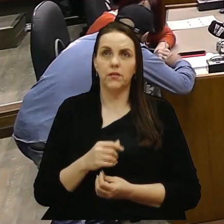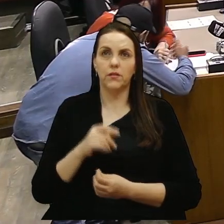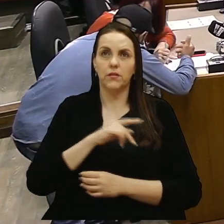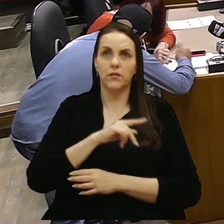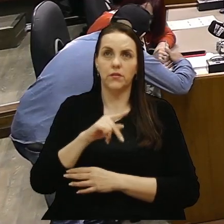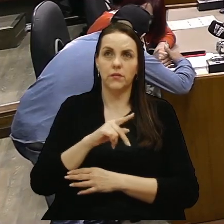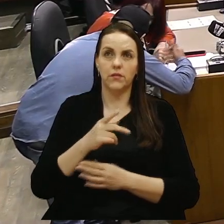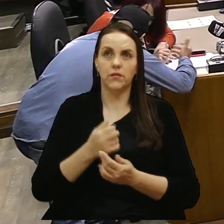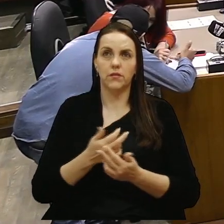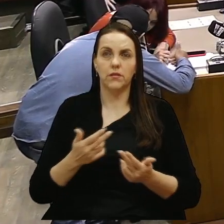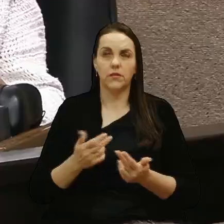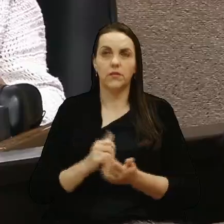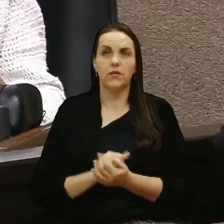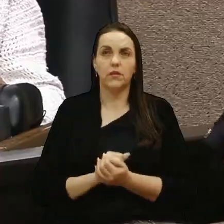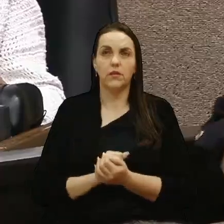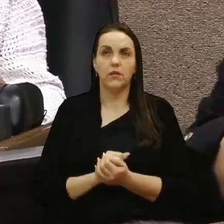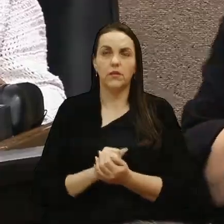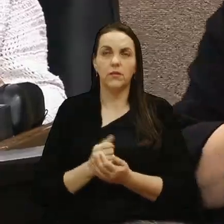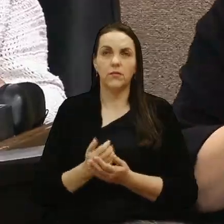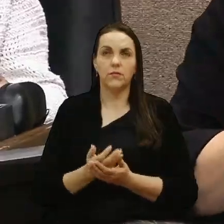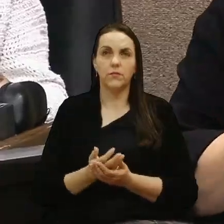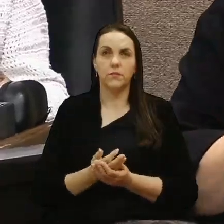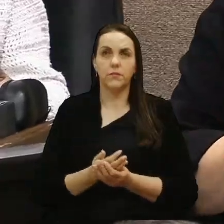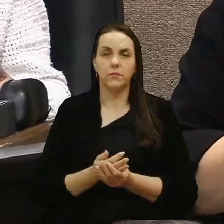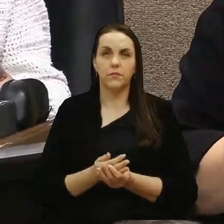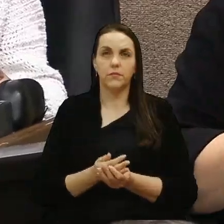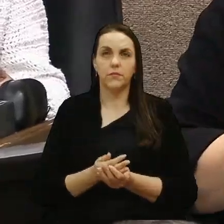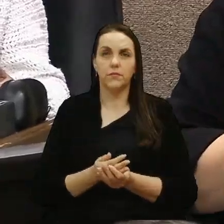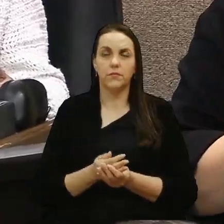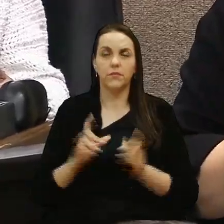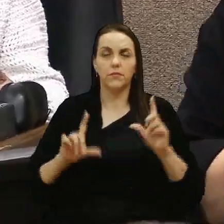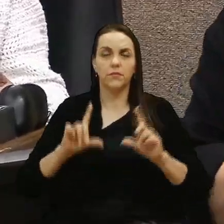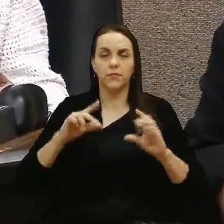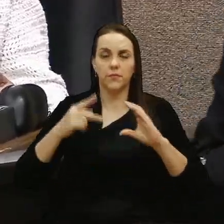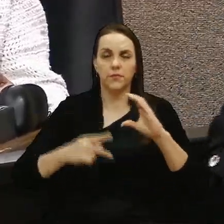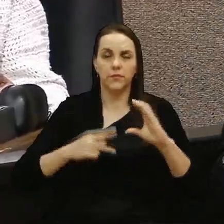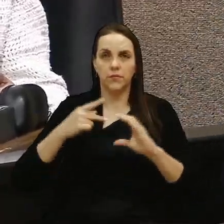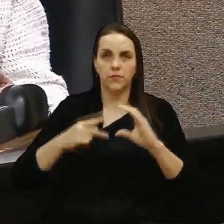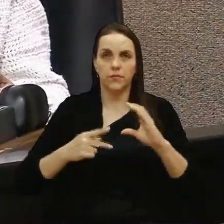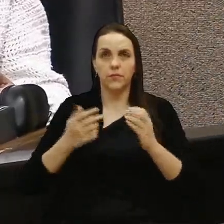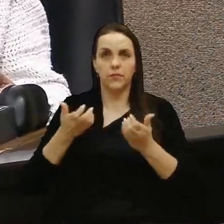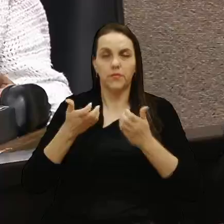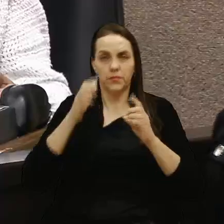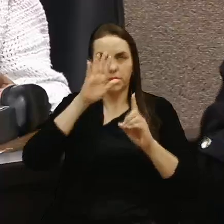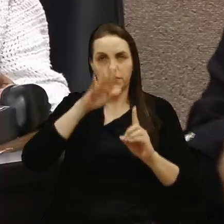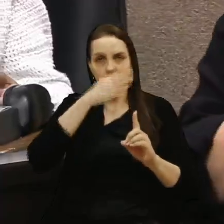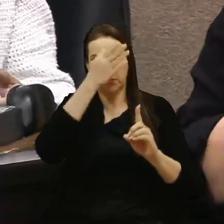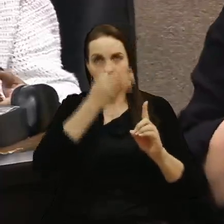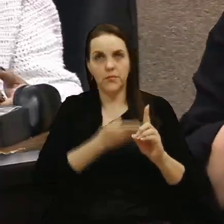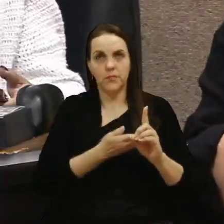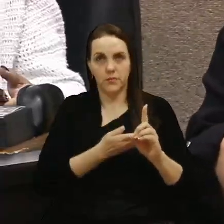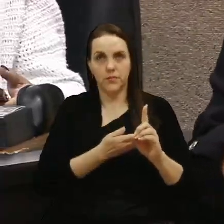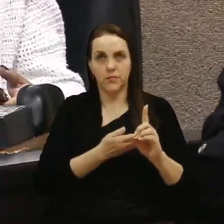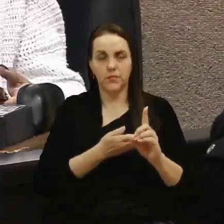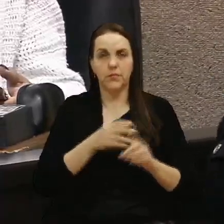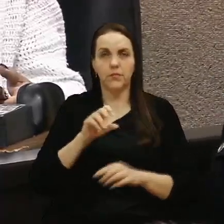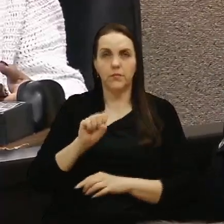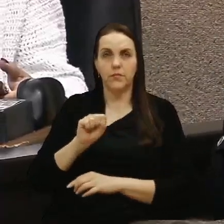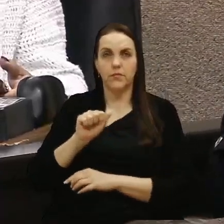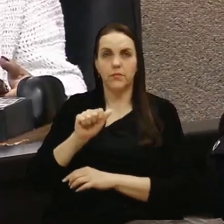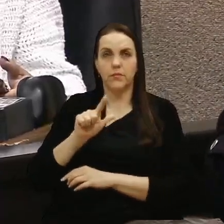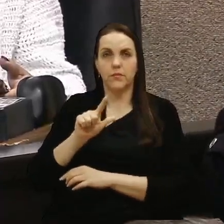que nos assiste Peço a palavra. aqui no plenário e também pela TV Câmara, eu quero fazer uma homenagem, então, ao Salvados Marini,